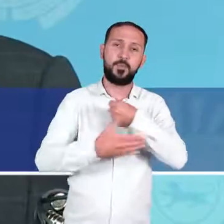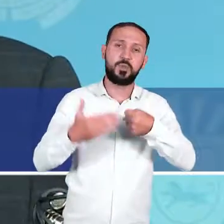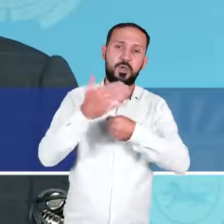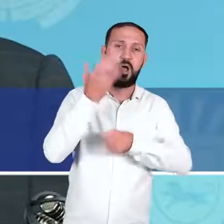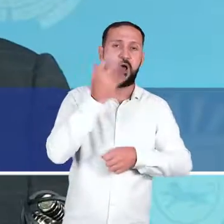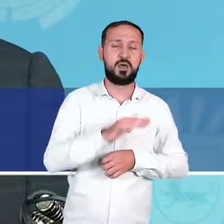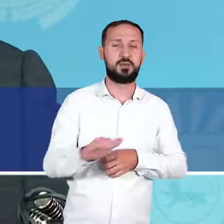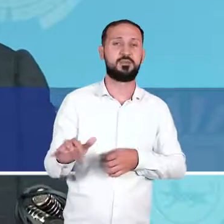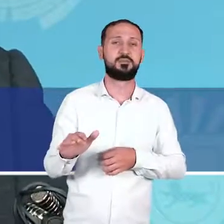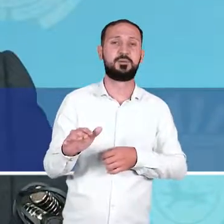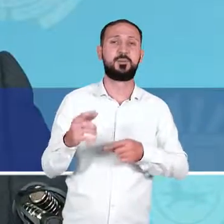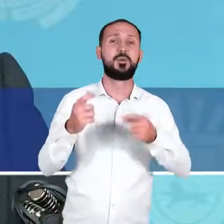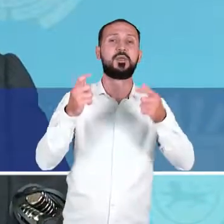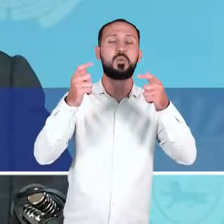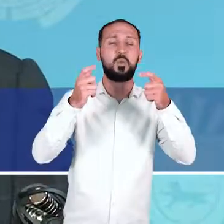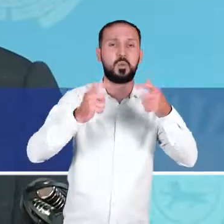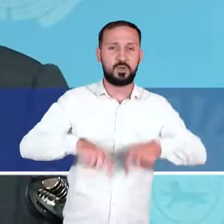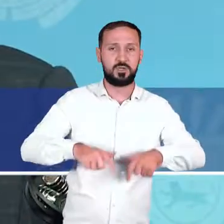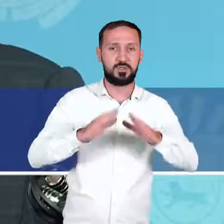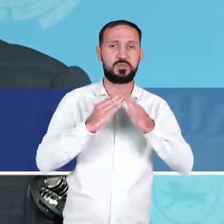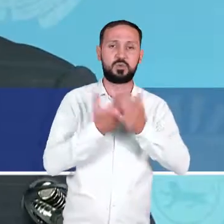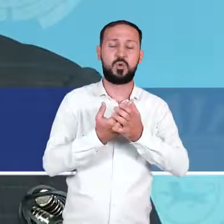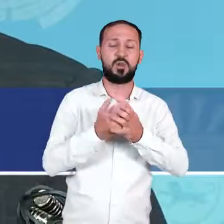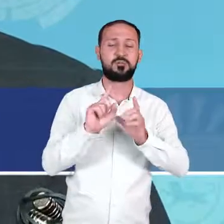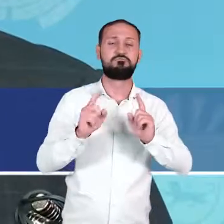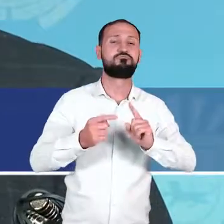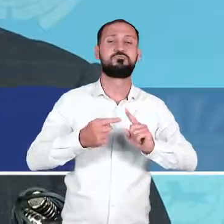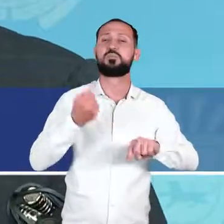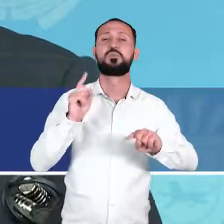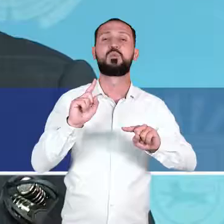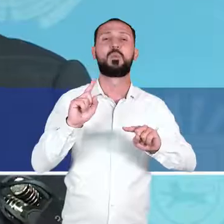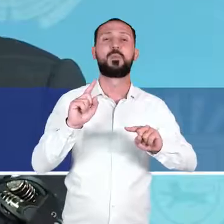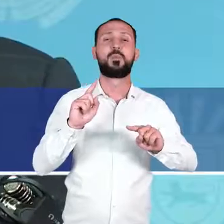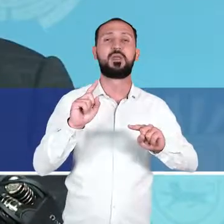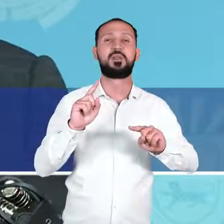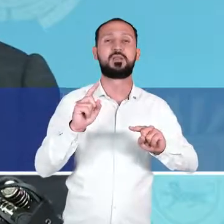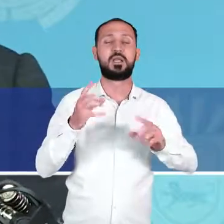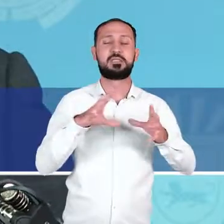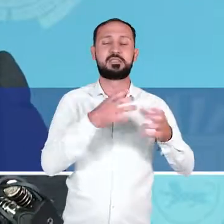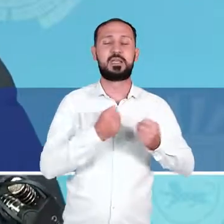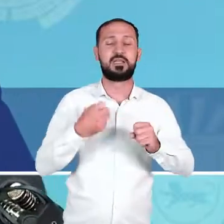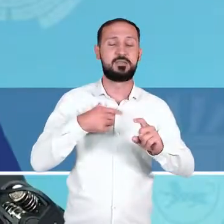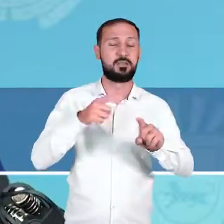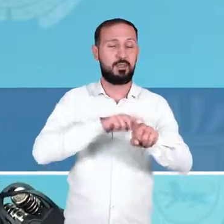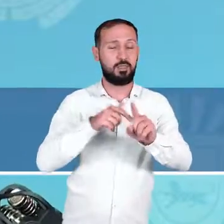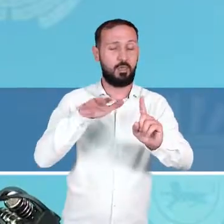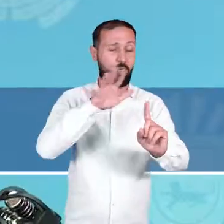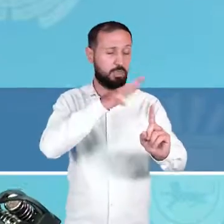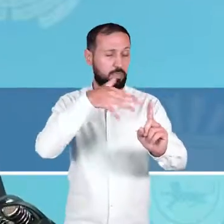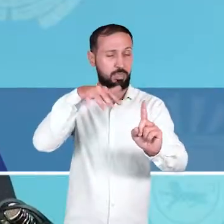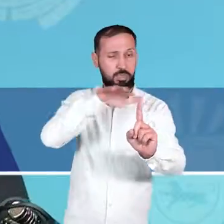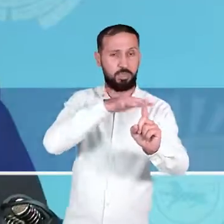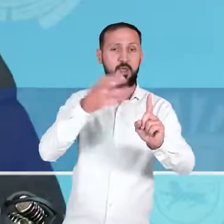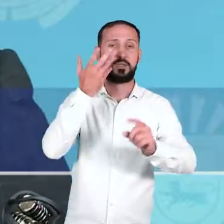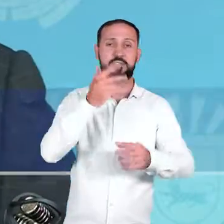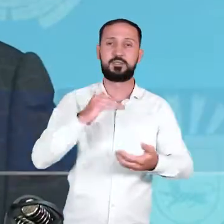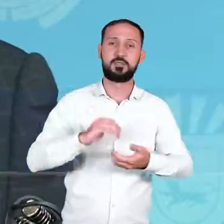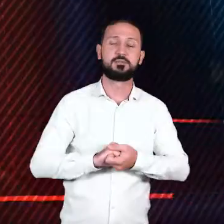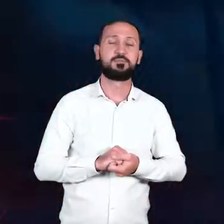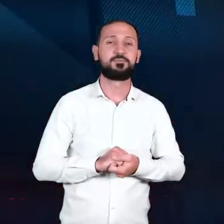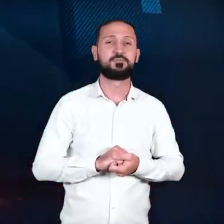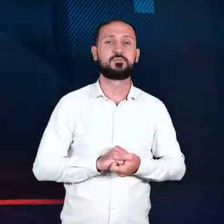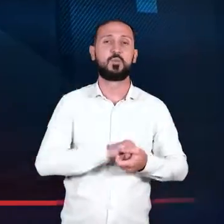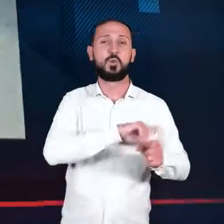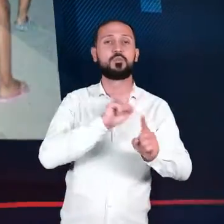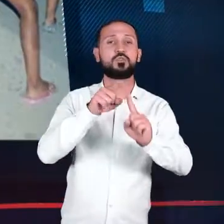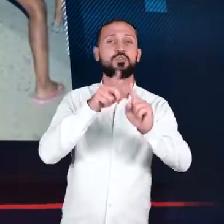da criança para que no ambiente escolar não seja permitido esse tipo de erotização precoce das nossas crianças.